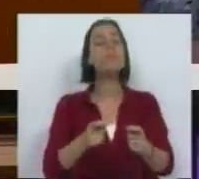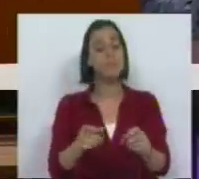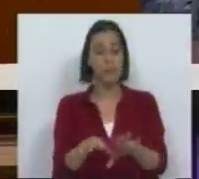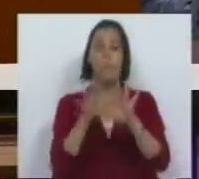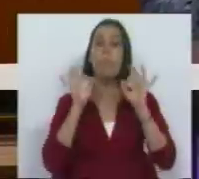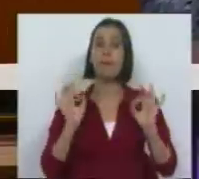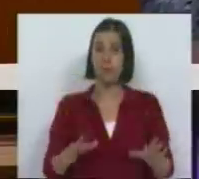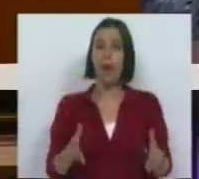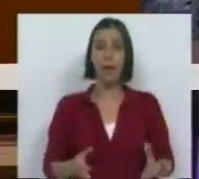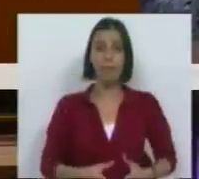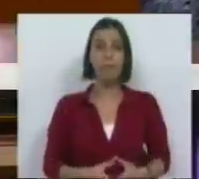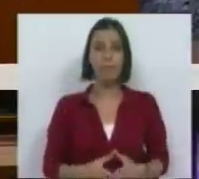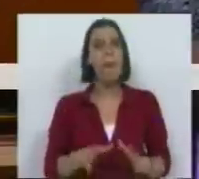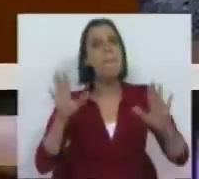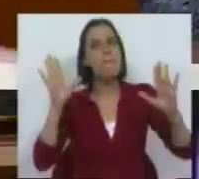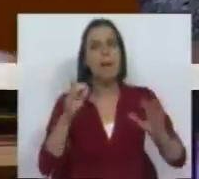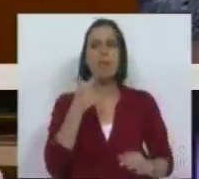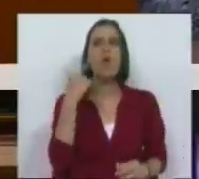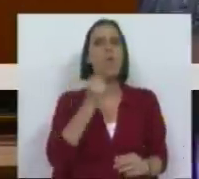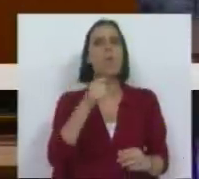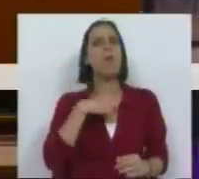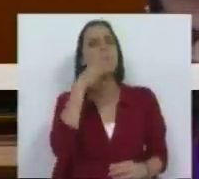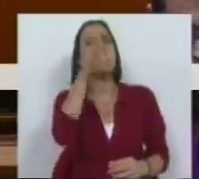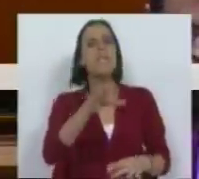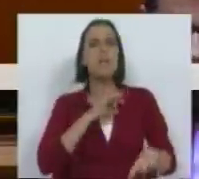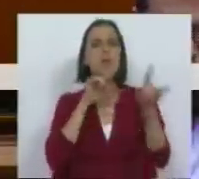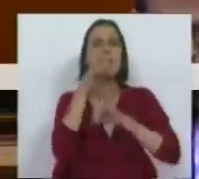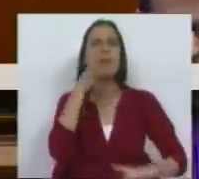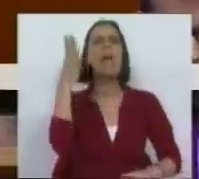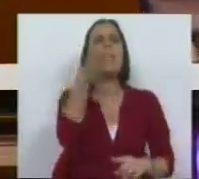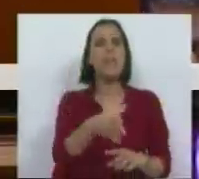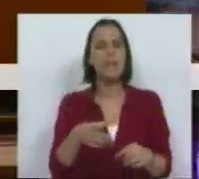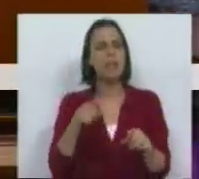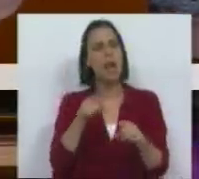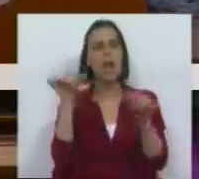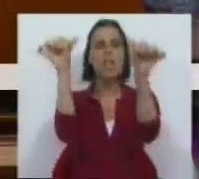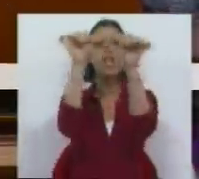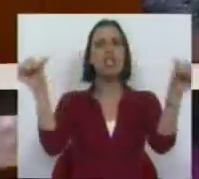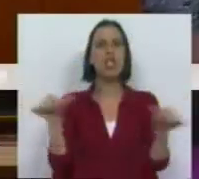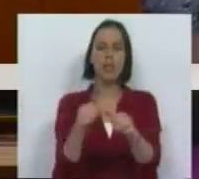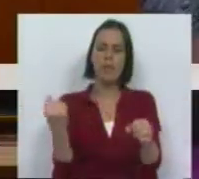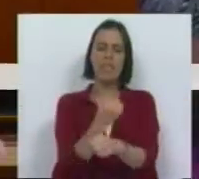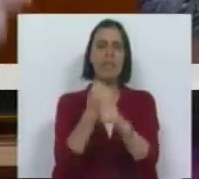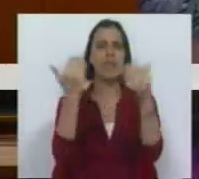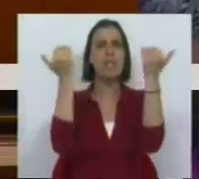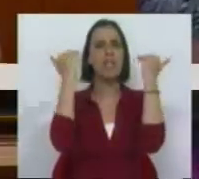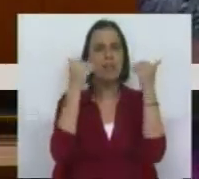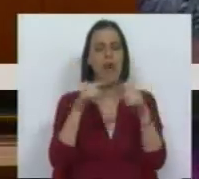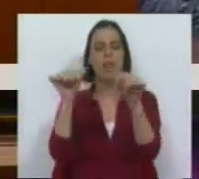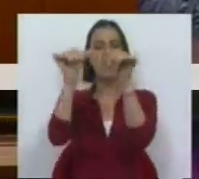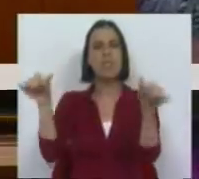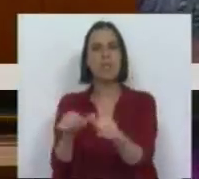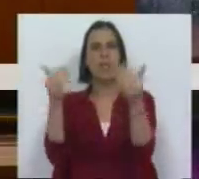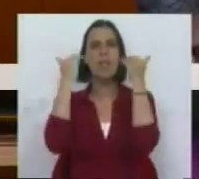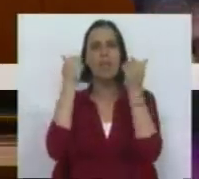como foi, mas não se pode dizer, como o Sr. Deputado disse, que são o sistema, os serviços de informação e o sistema